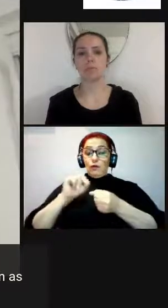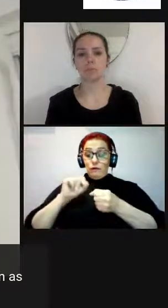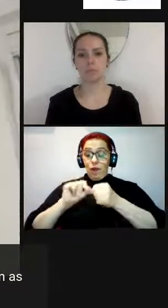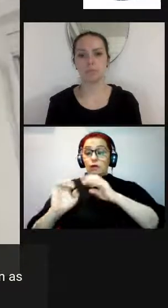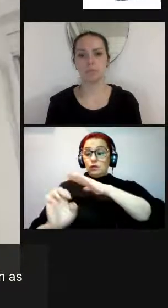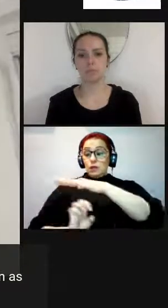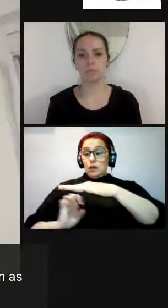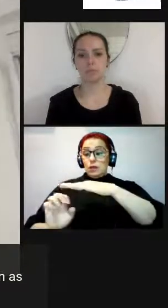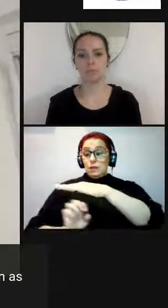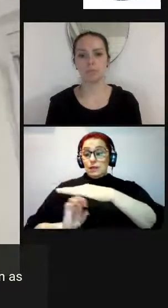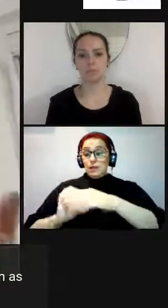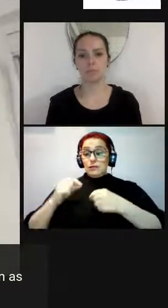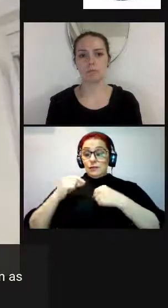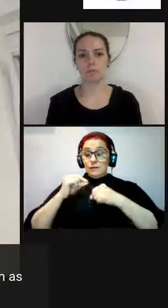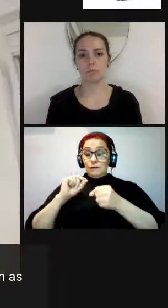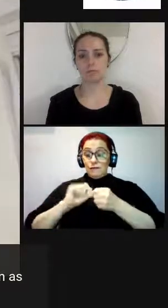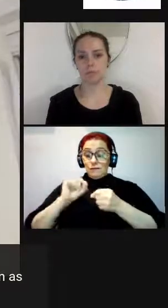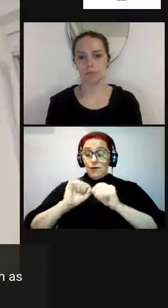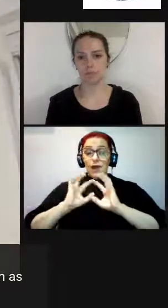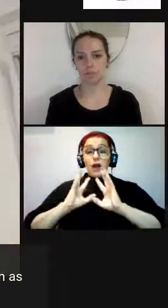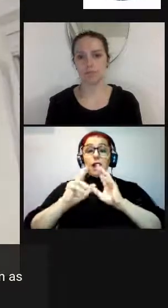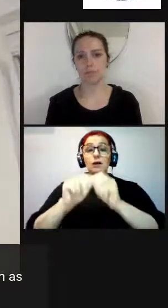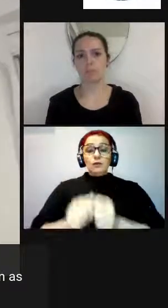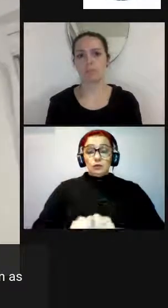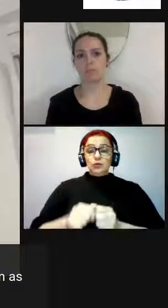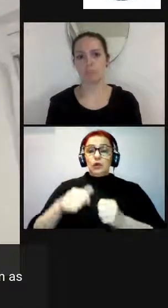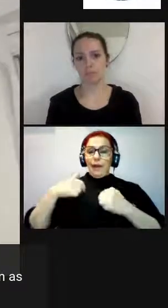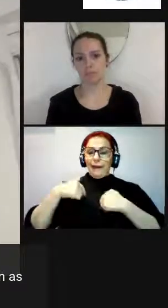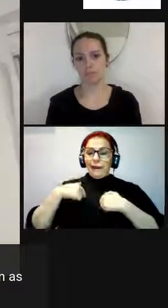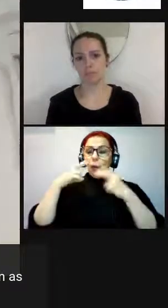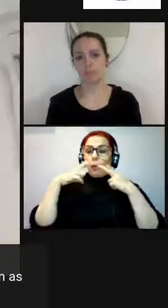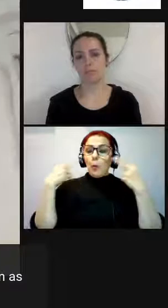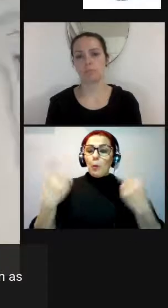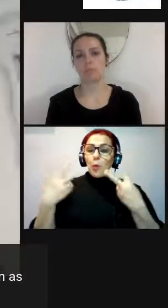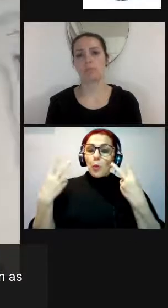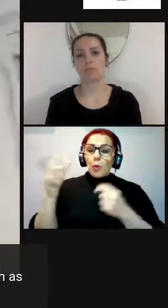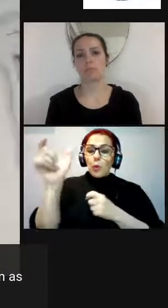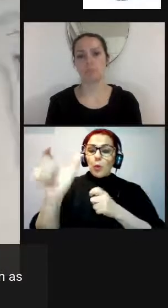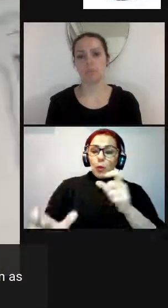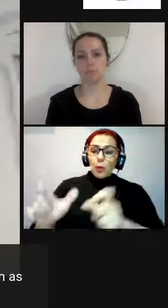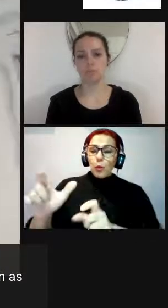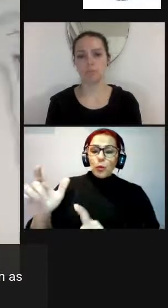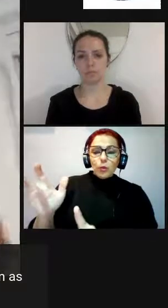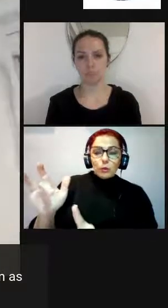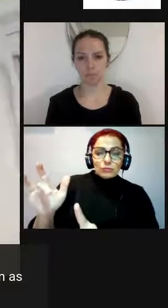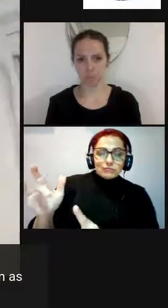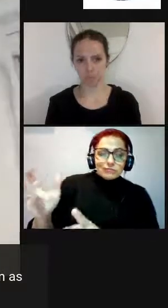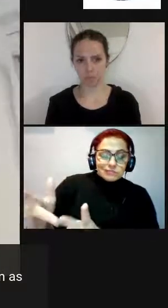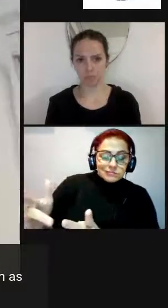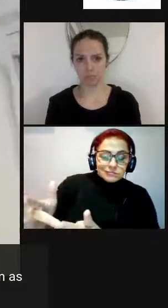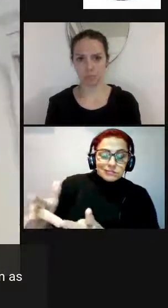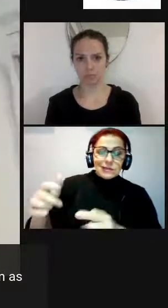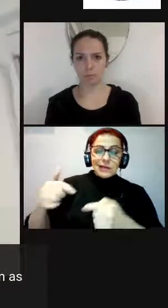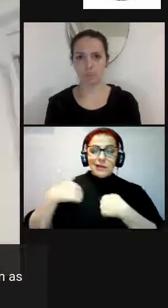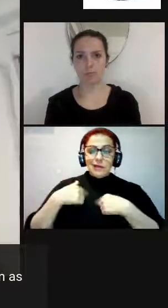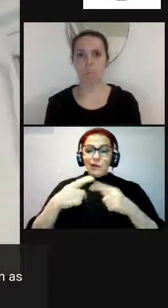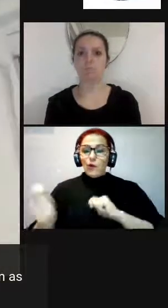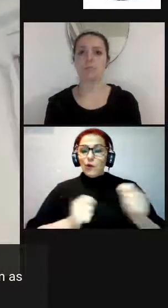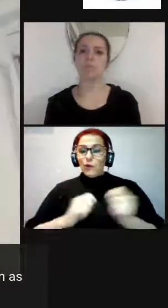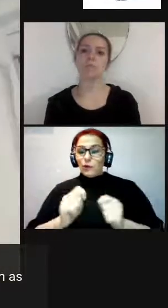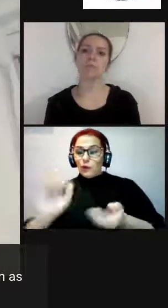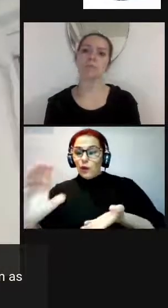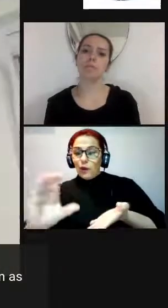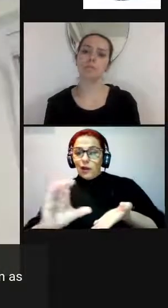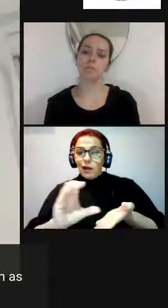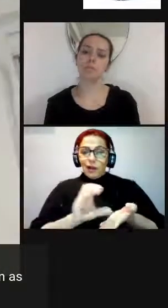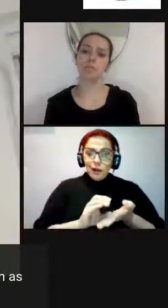é aquele somente quando está começando é tu que encontra o cliente é tu quiser com o serviço é tu que faz o pós-venda é porque cuida do teu financeiro é tu